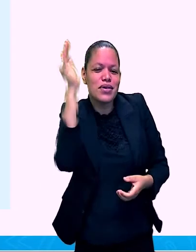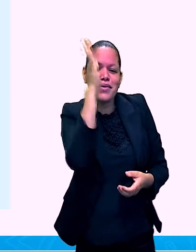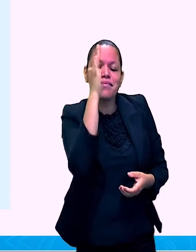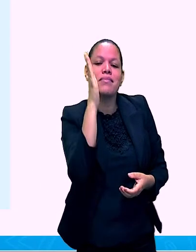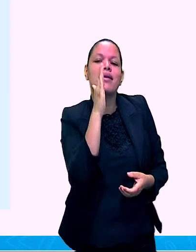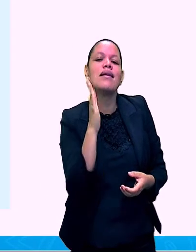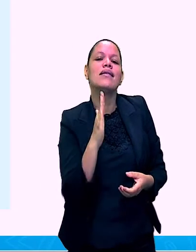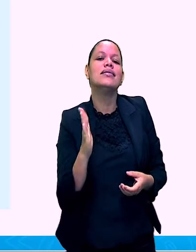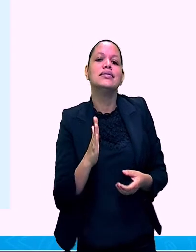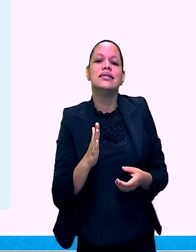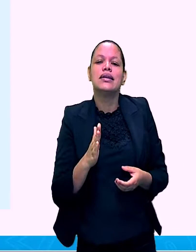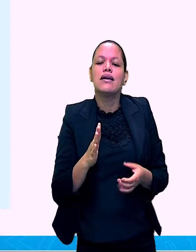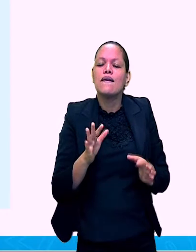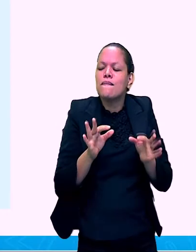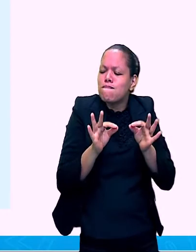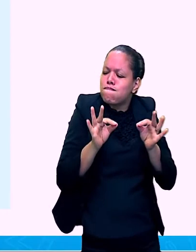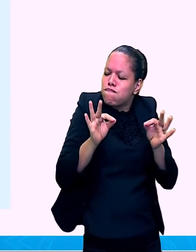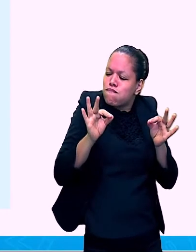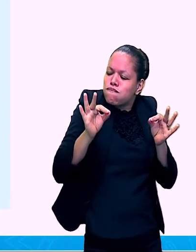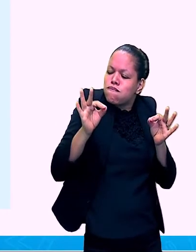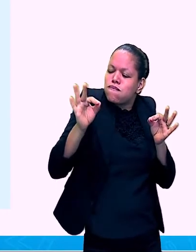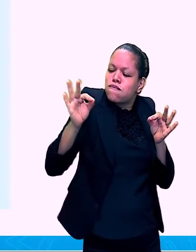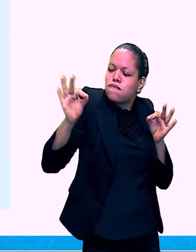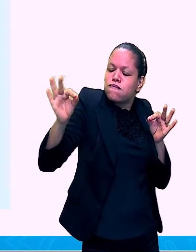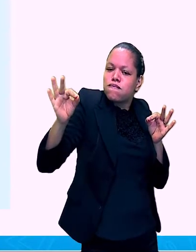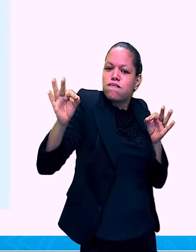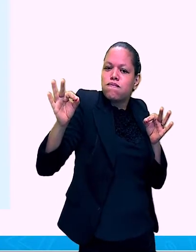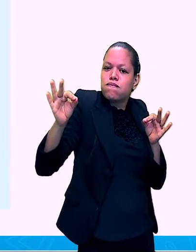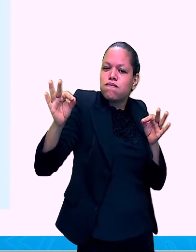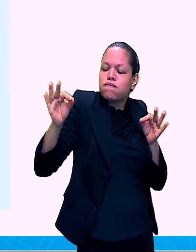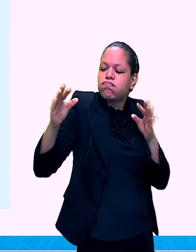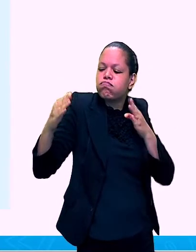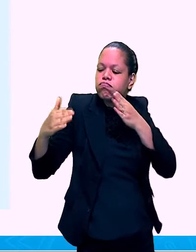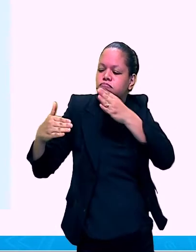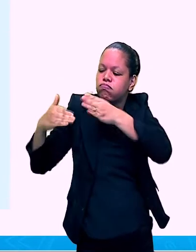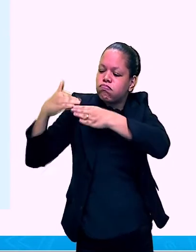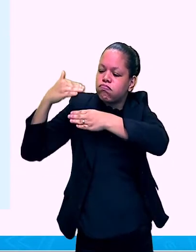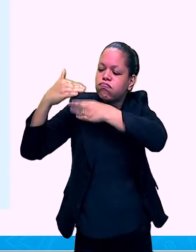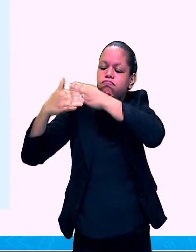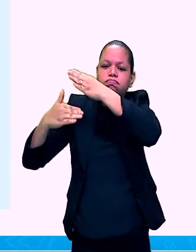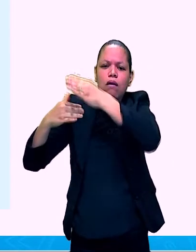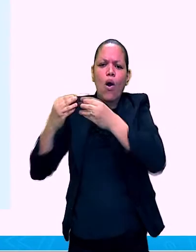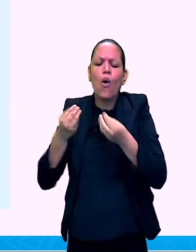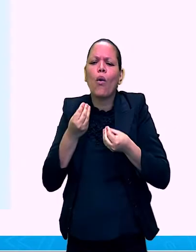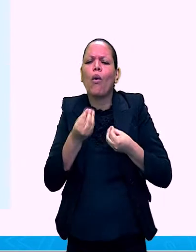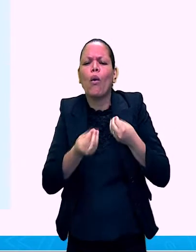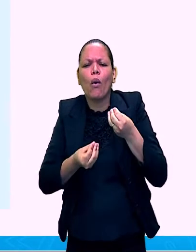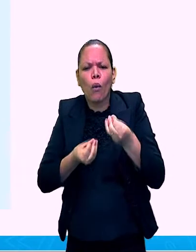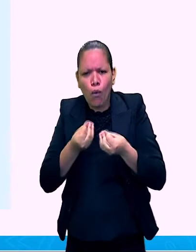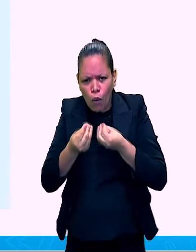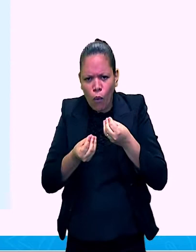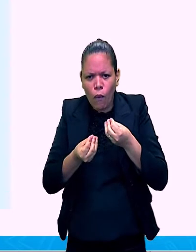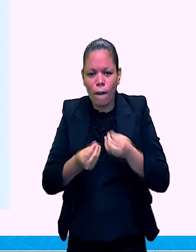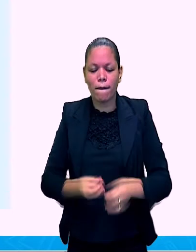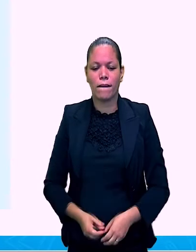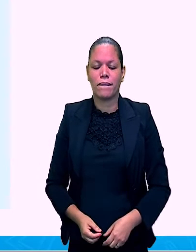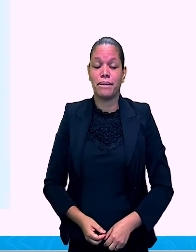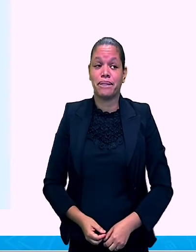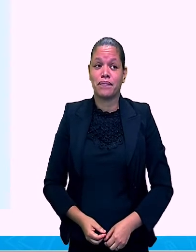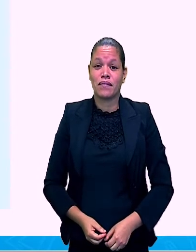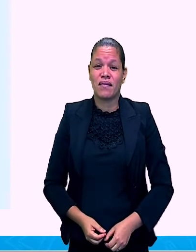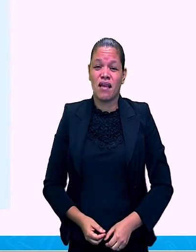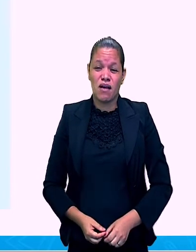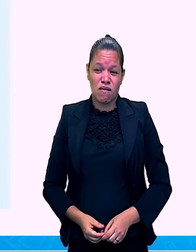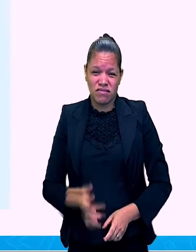as formações de vilas e povoados. Quando os portugueses chegaram aqui para fazer a colonização, que nós